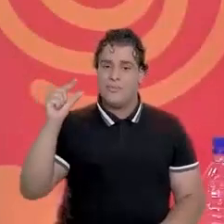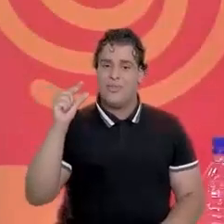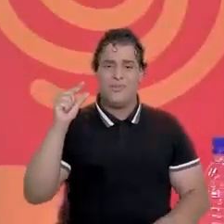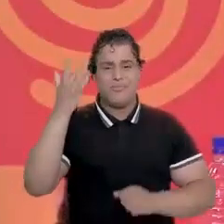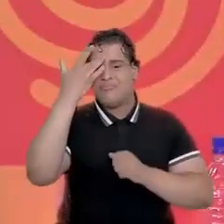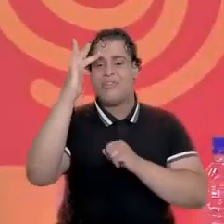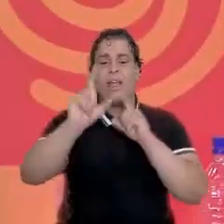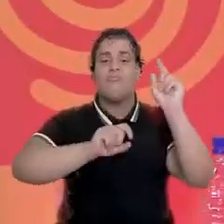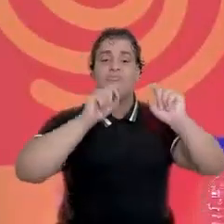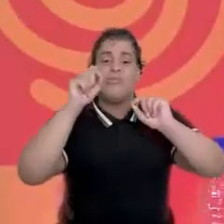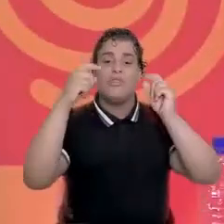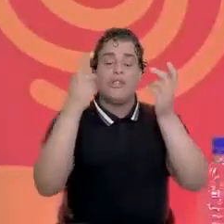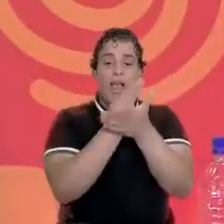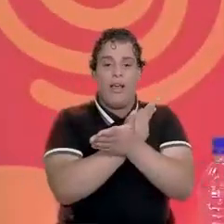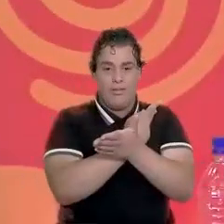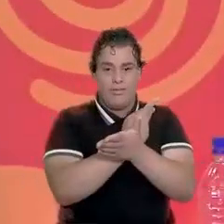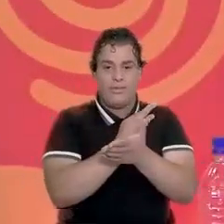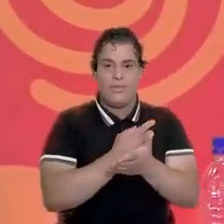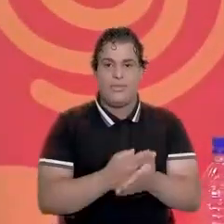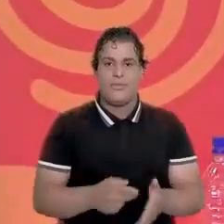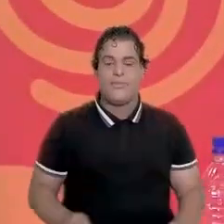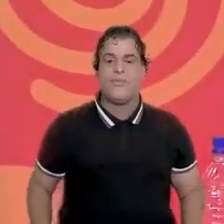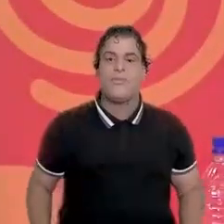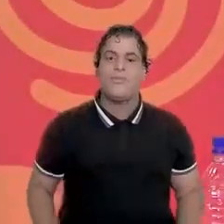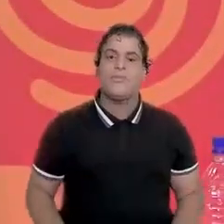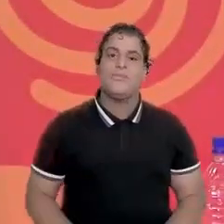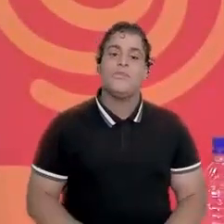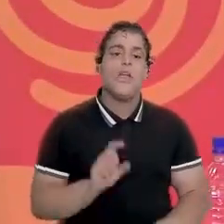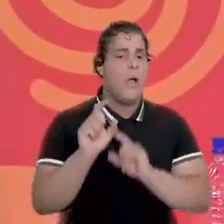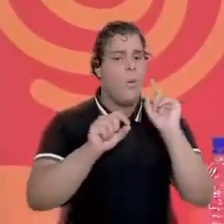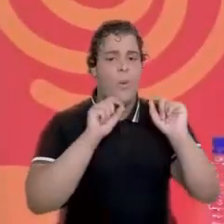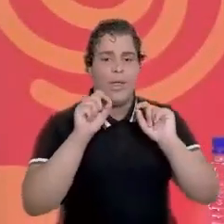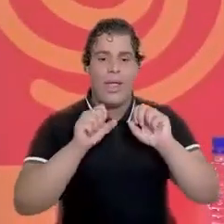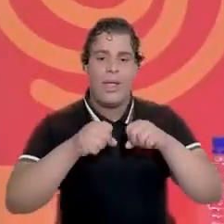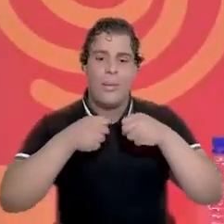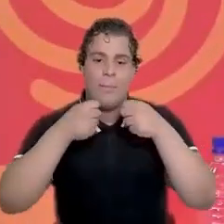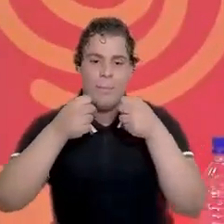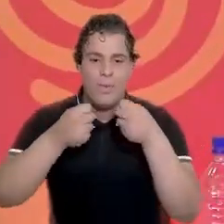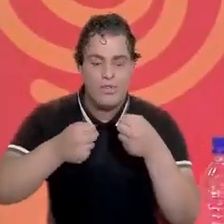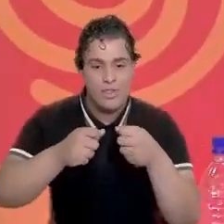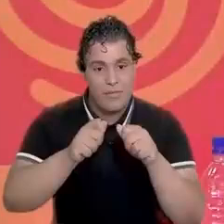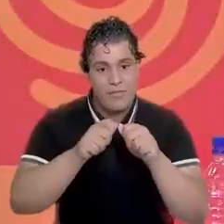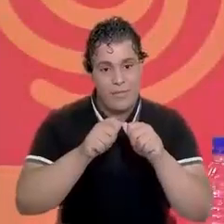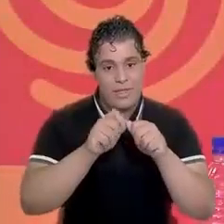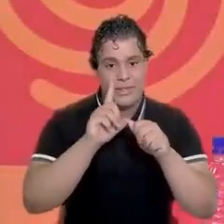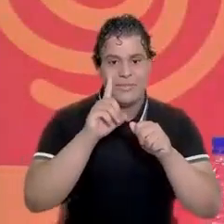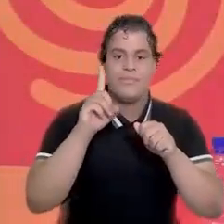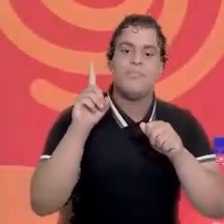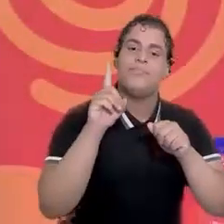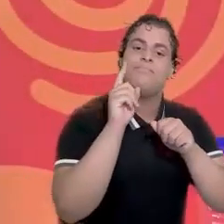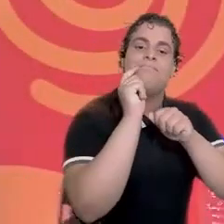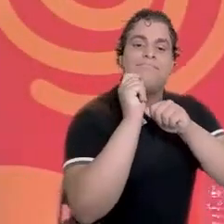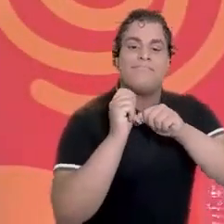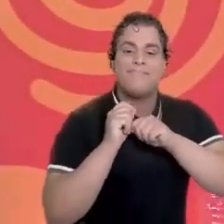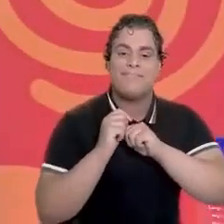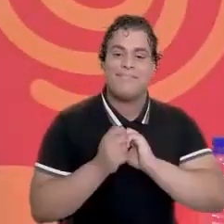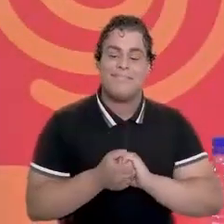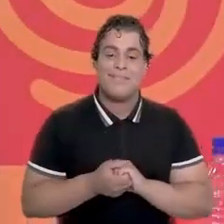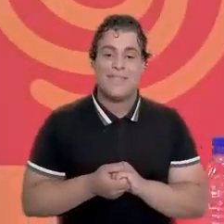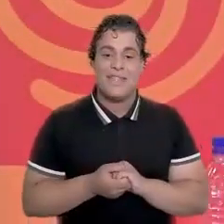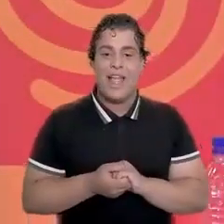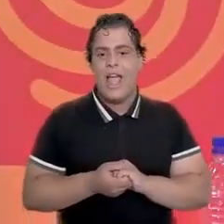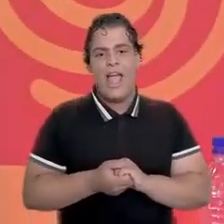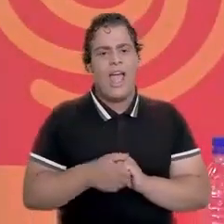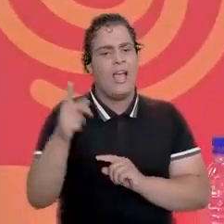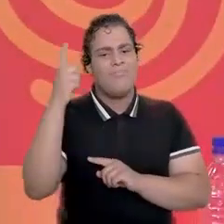ia acontecer, né? Assim, o que você podia fazer naqueles dias, né? E você pensava no dia de amanhã, você falava, meu Deus, amanhã é véspera